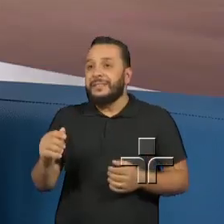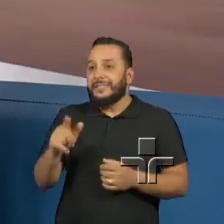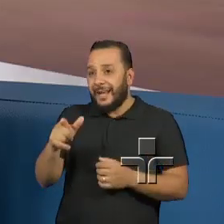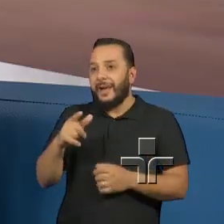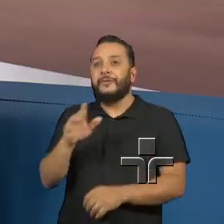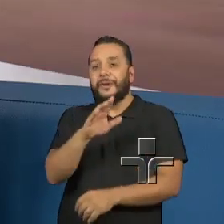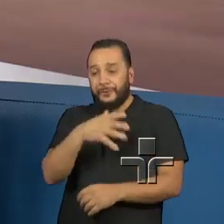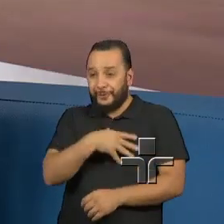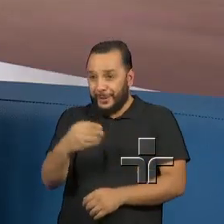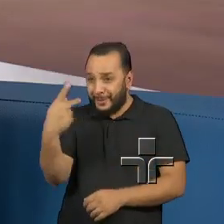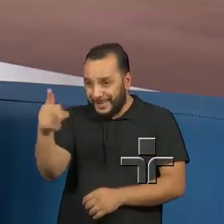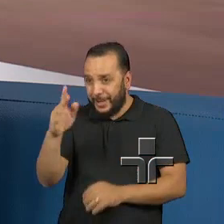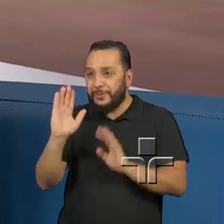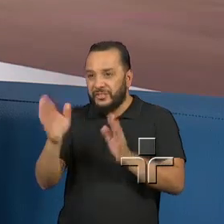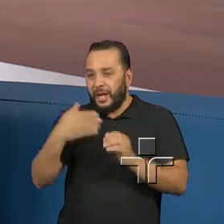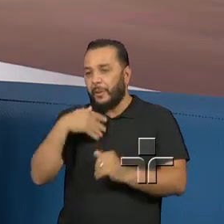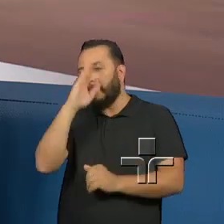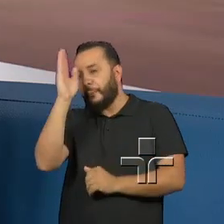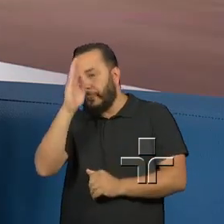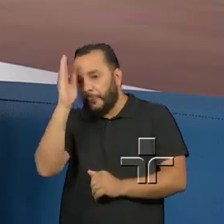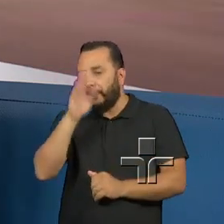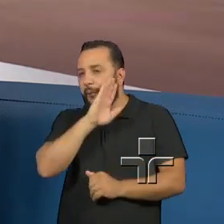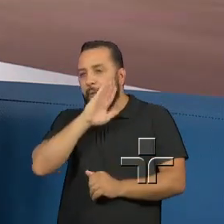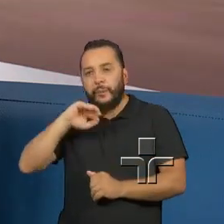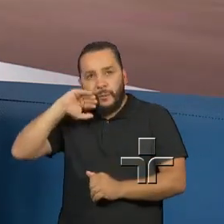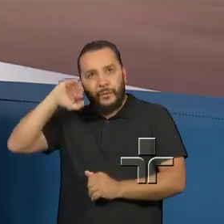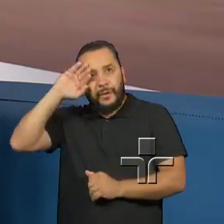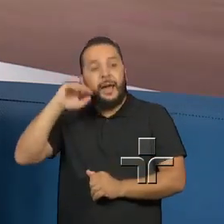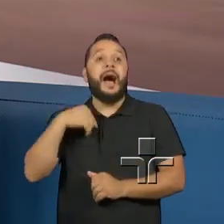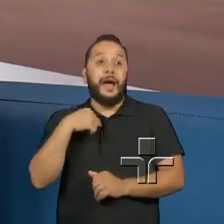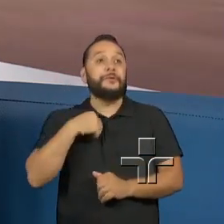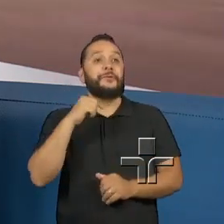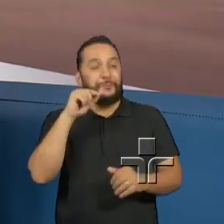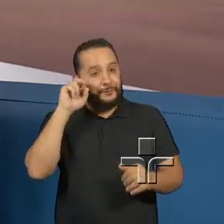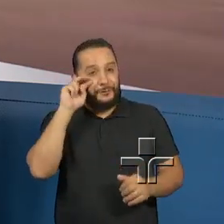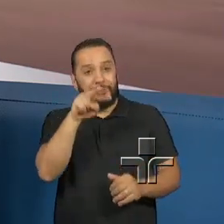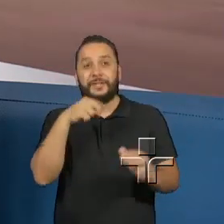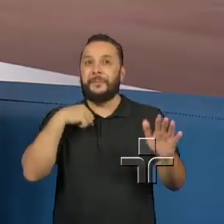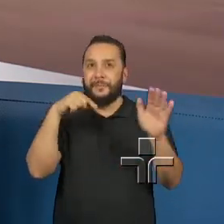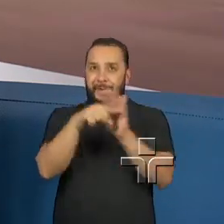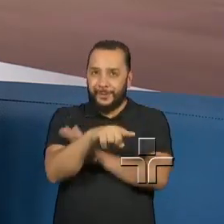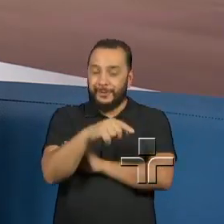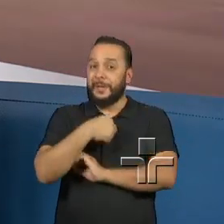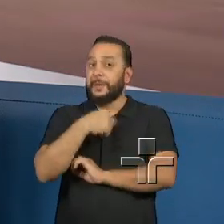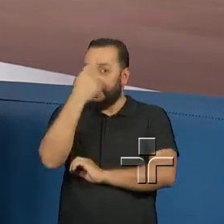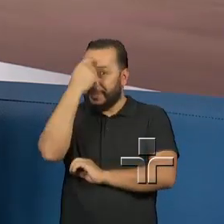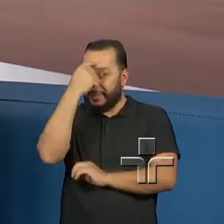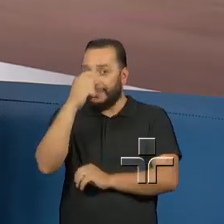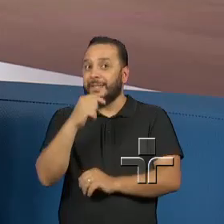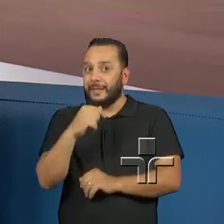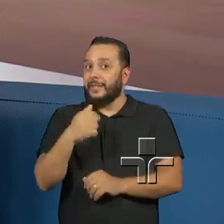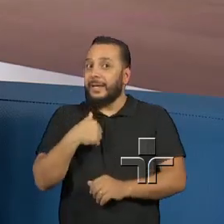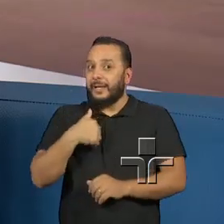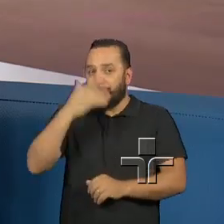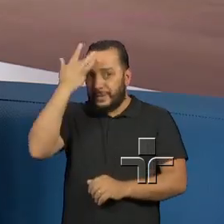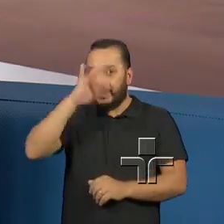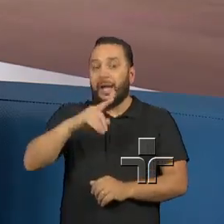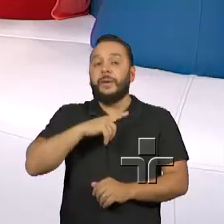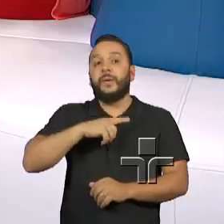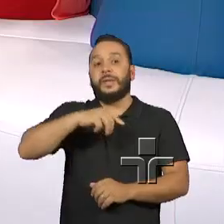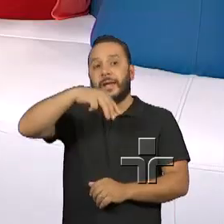Cristiane? Já. Já? O que elas tiveram? Eu vi a pergunta da telespectadora da Penta, eu pensei, que ela não viu ainda a meningo